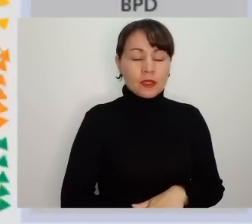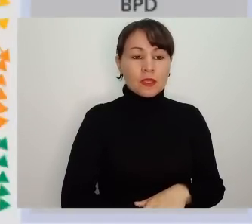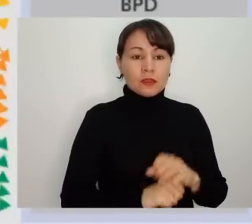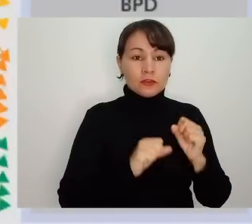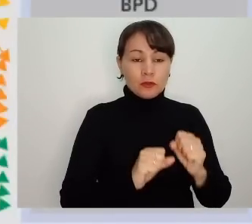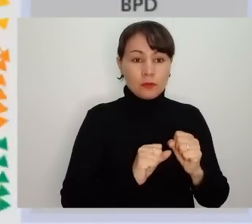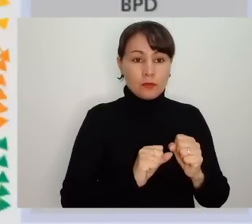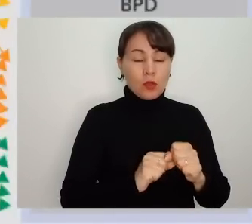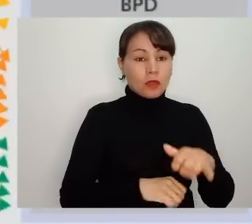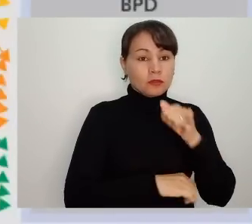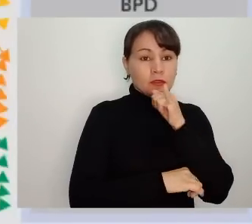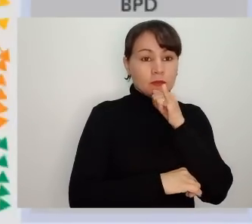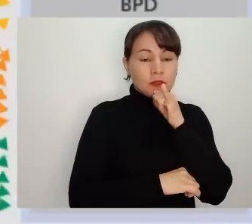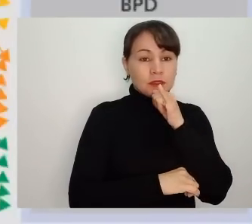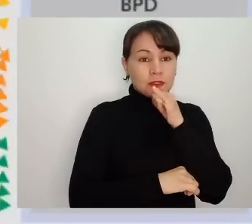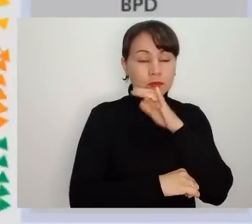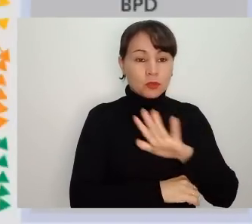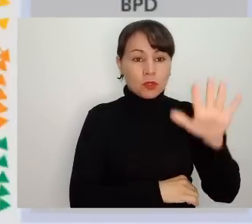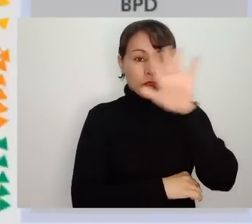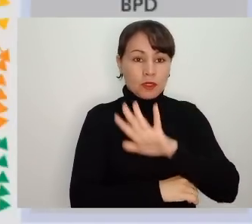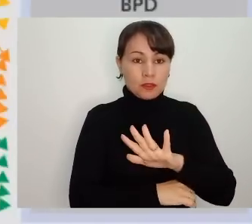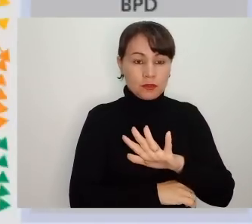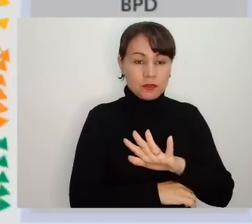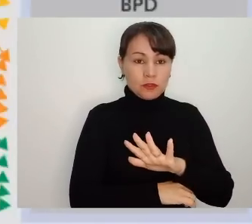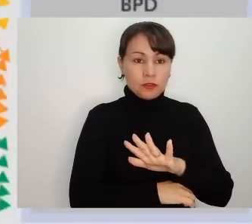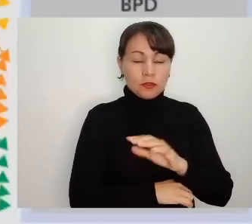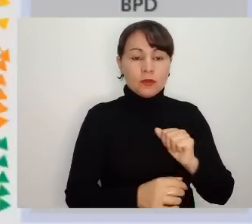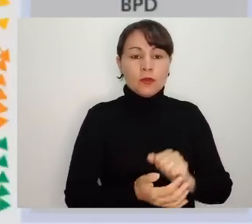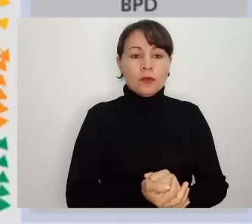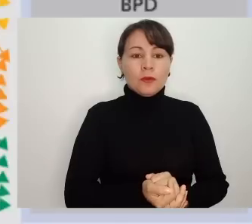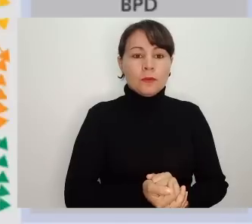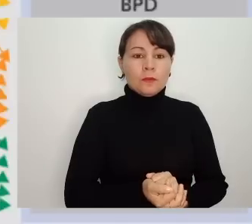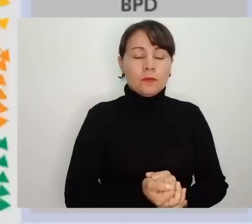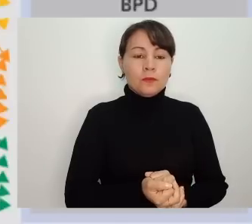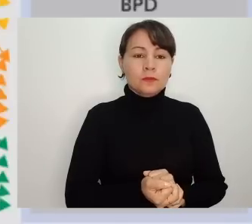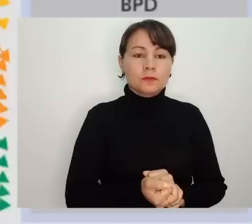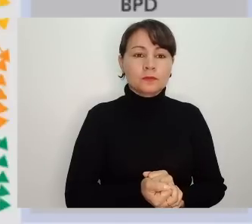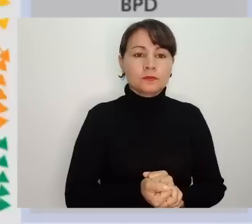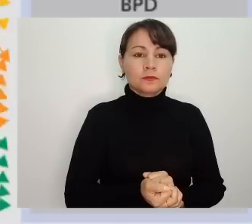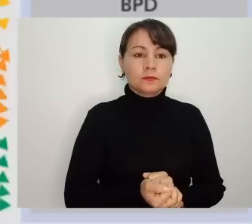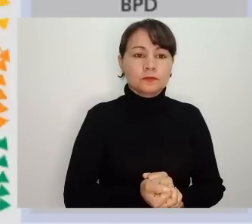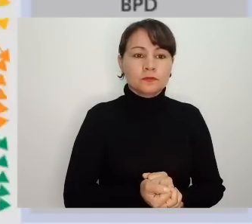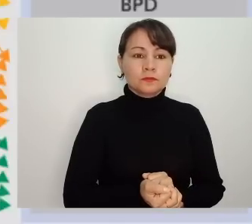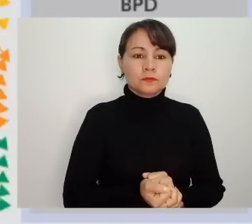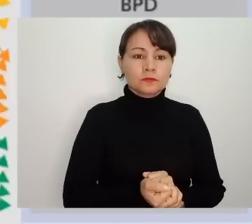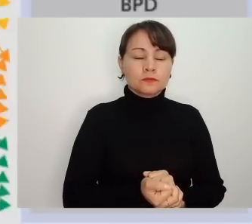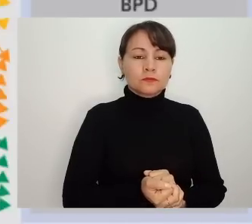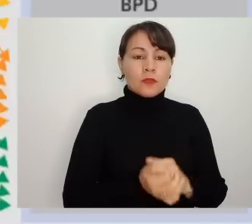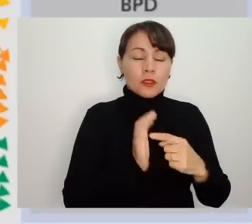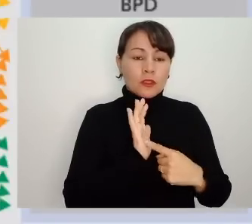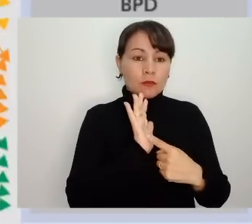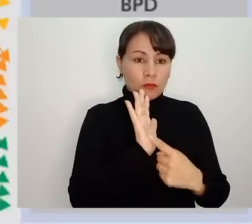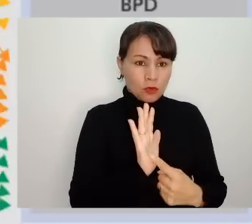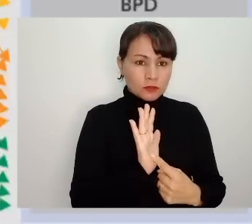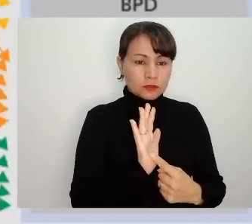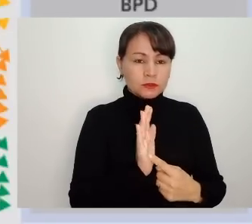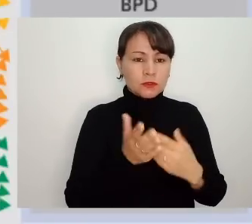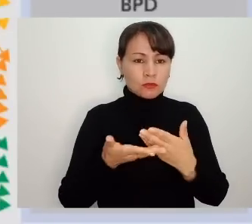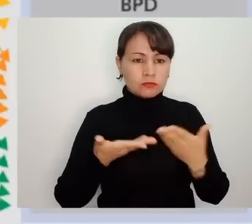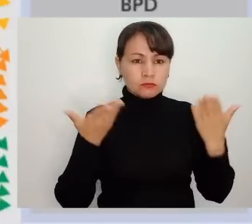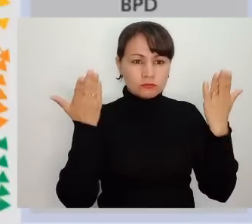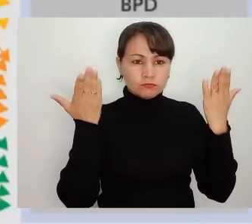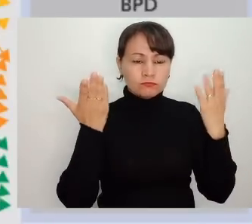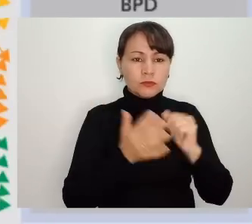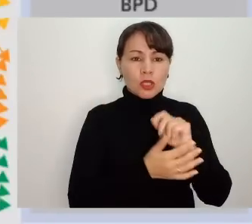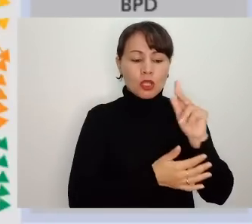E aqui a gente pode dar um exemplo bem claro sobre isso, através de um neuropeptídeo que é